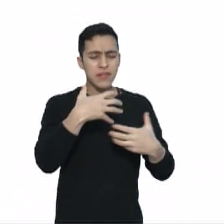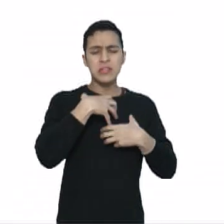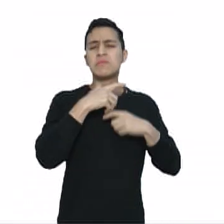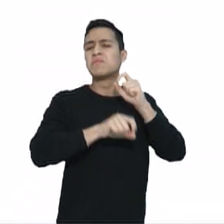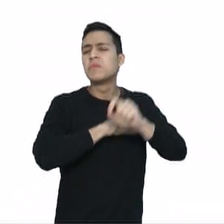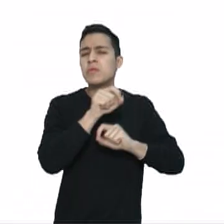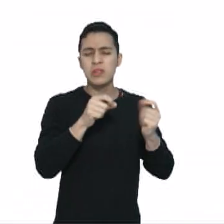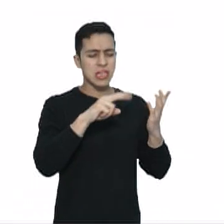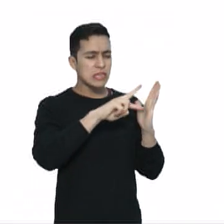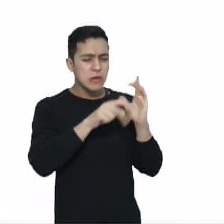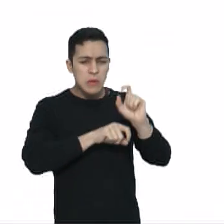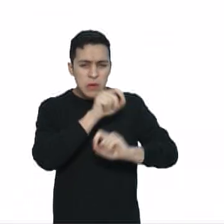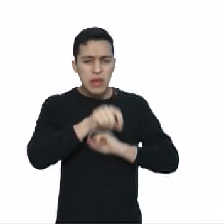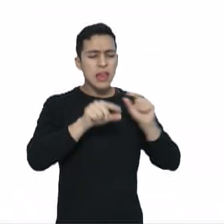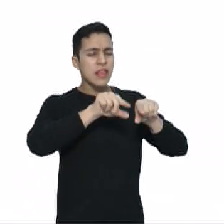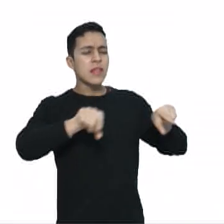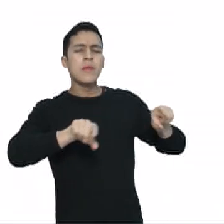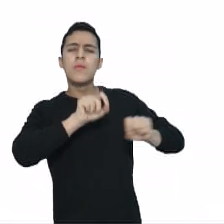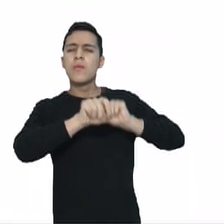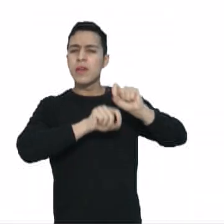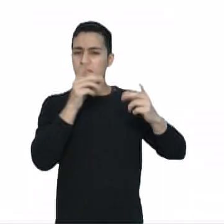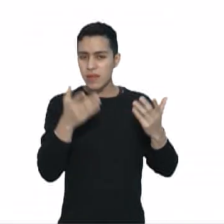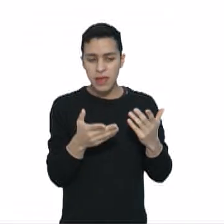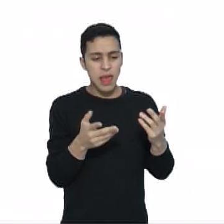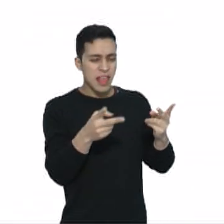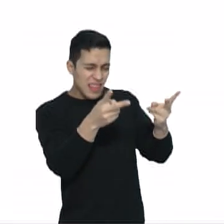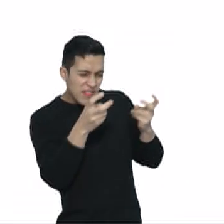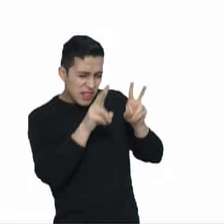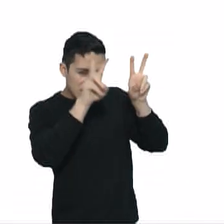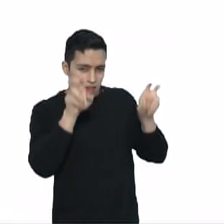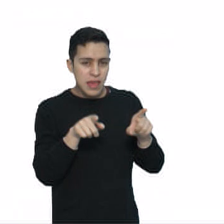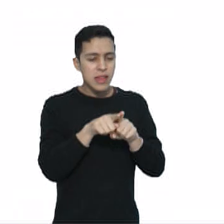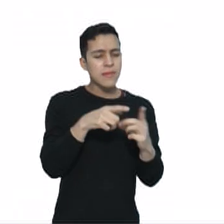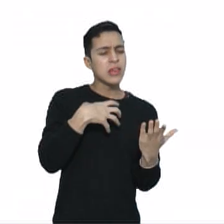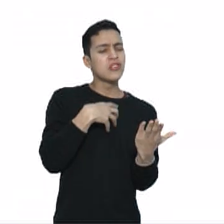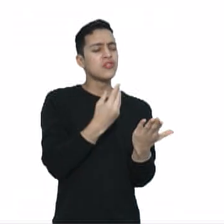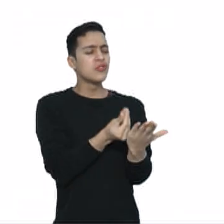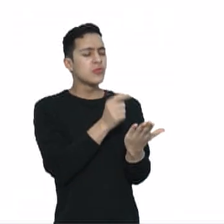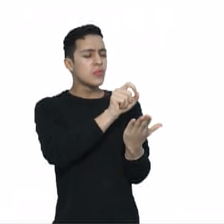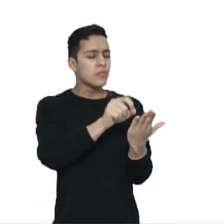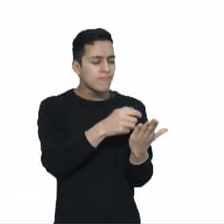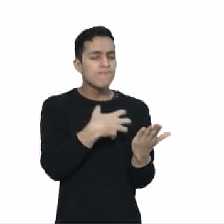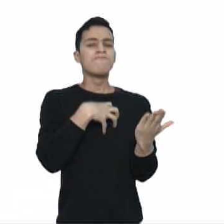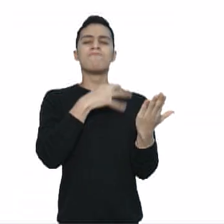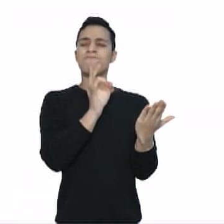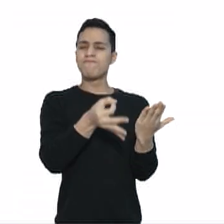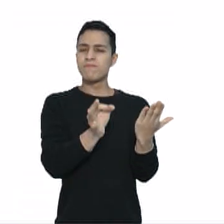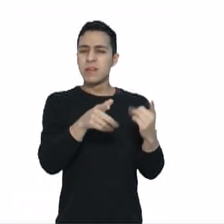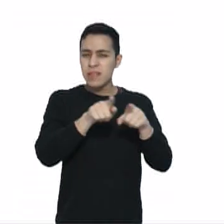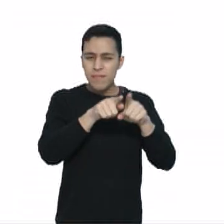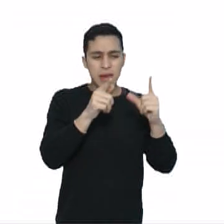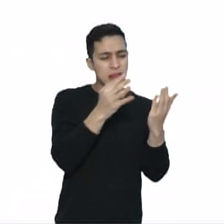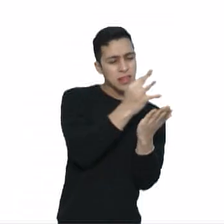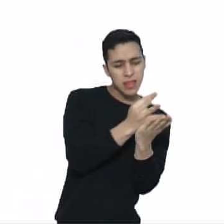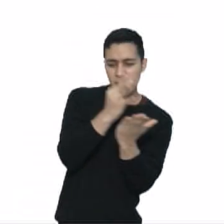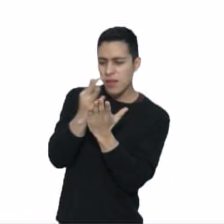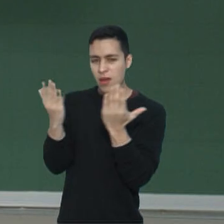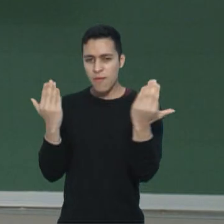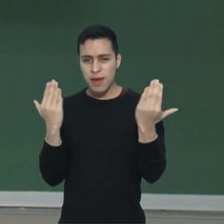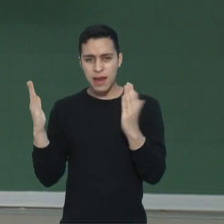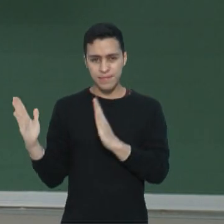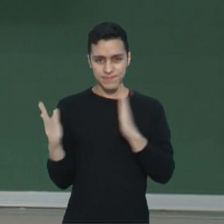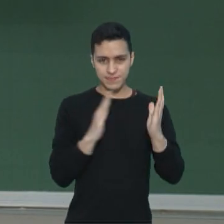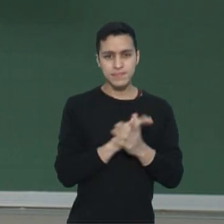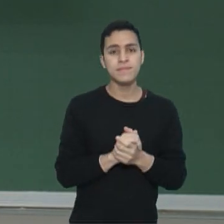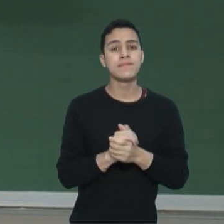expressões, identificar o tema, reconhecer efeitos de sentido, comparar textos. Como eu